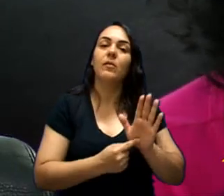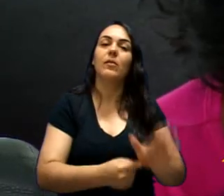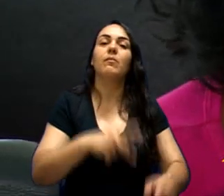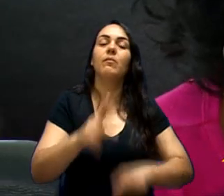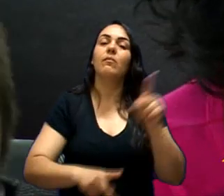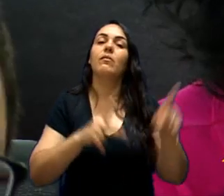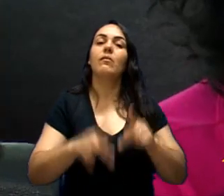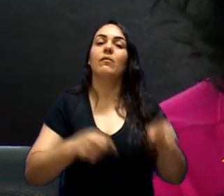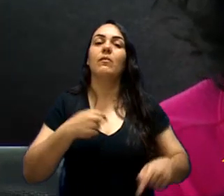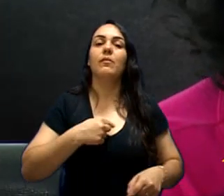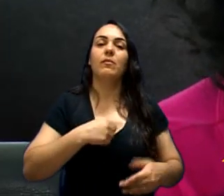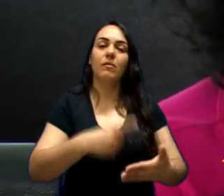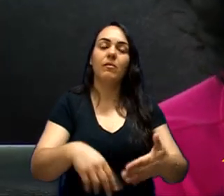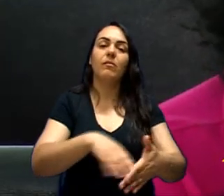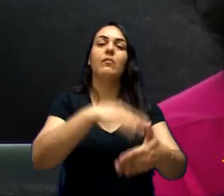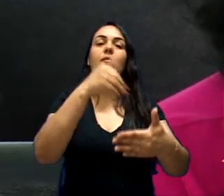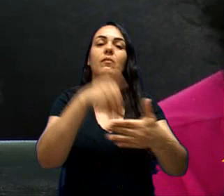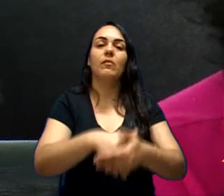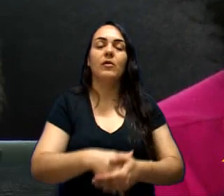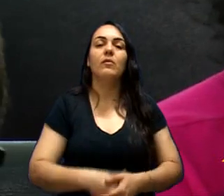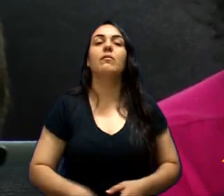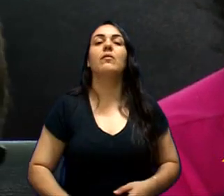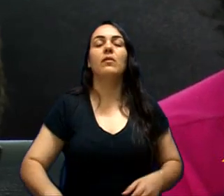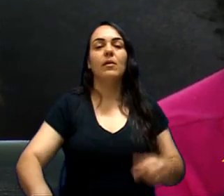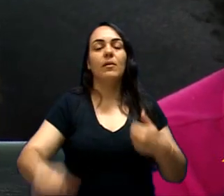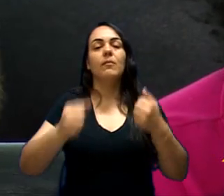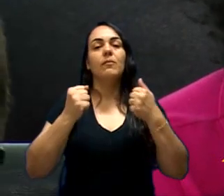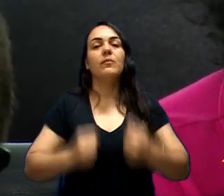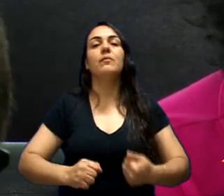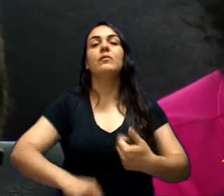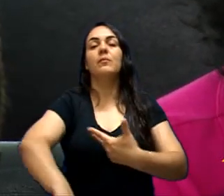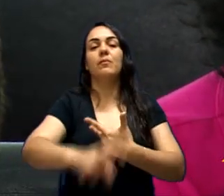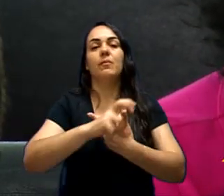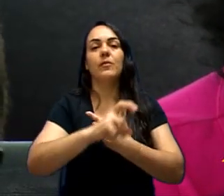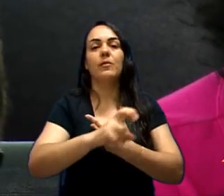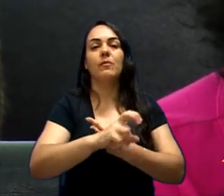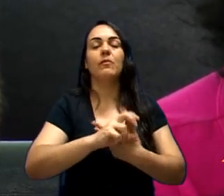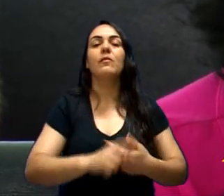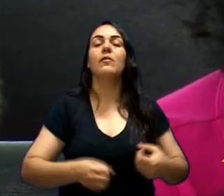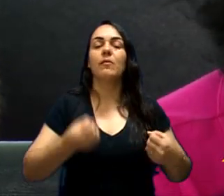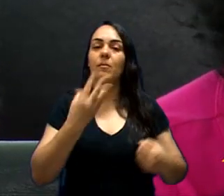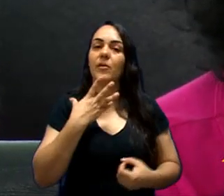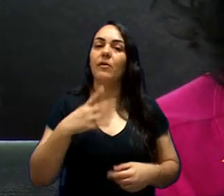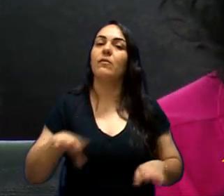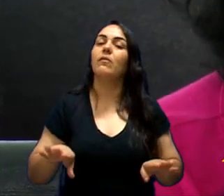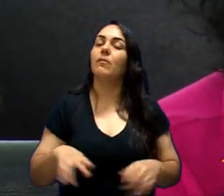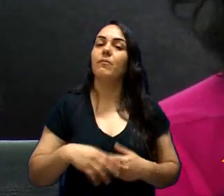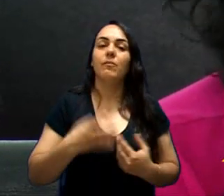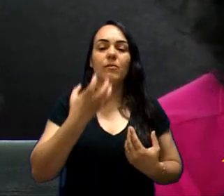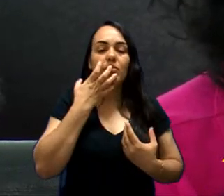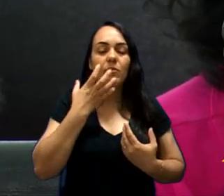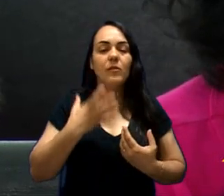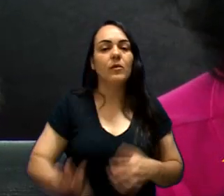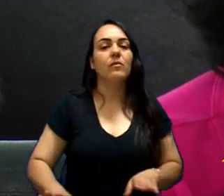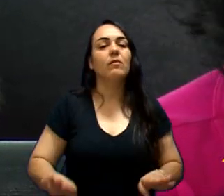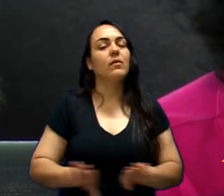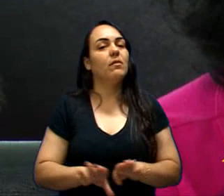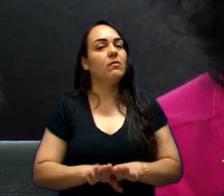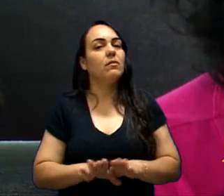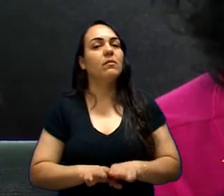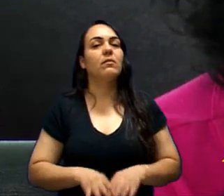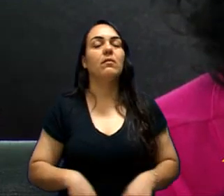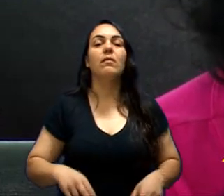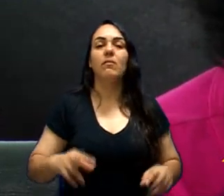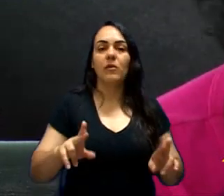população, tenho votado projetos do Executivo que são positivos, né? E projetos que não são voto contra. Acho que é a